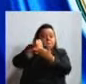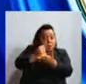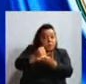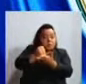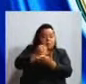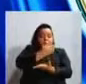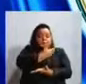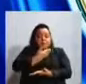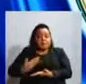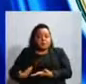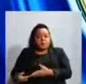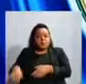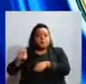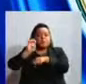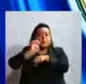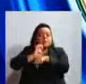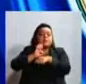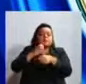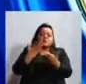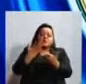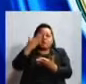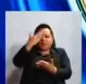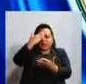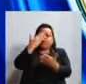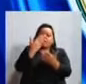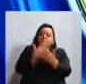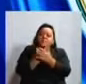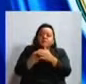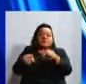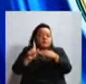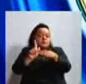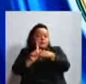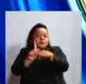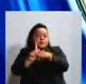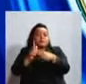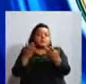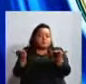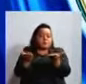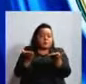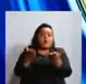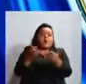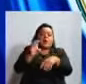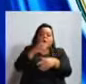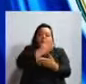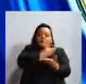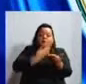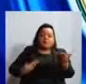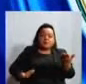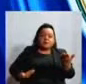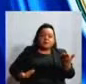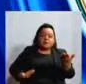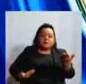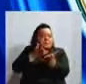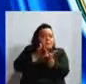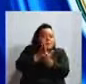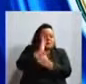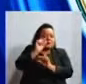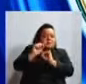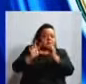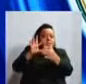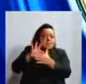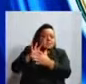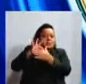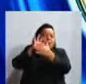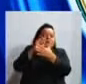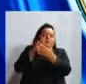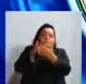Estado. O senhor acredita que a gestão do atual governo está sendo aprovada pelo povo e por isso o senhor destaque a ela na sua